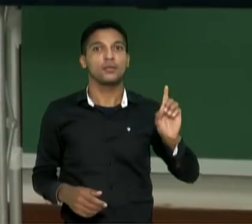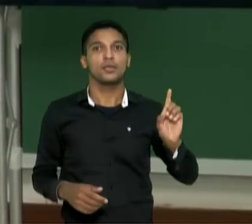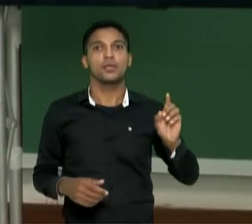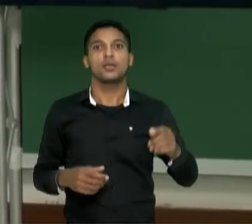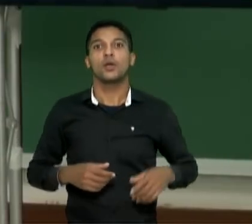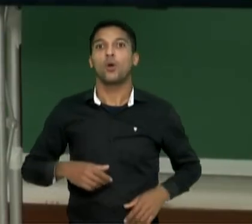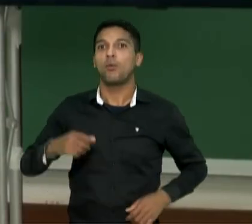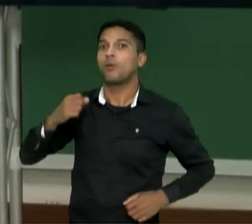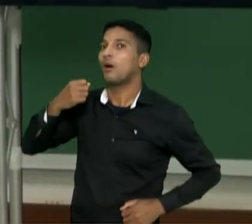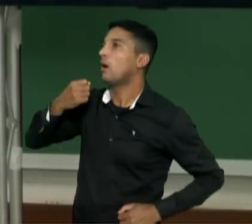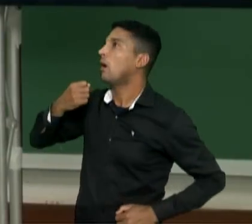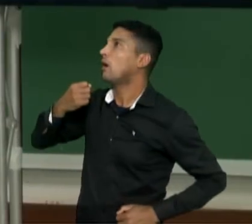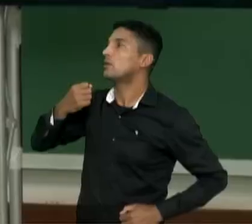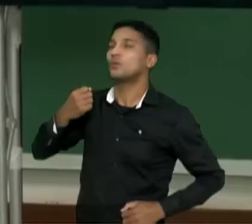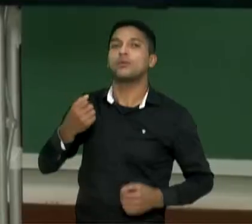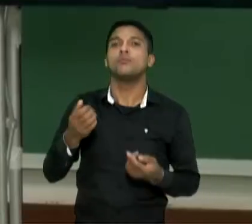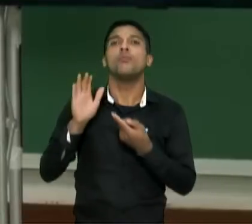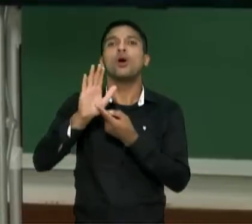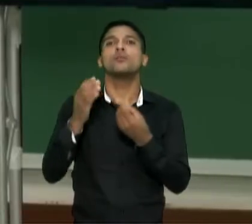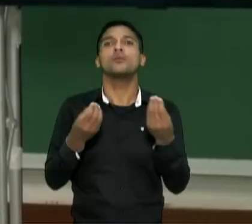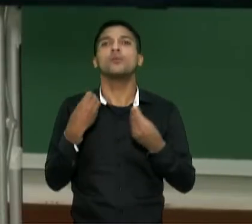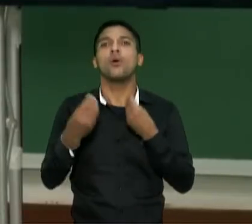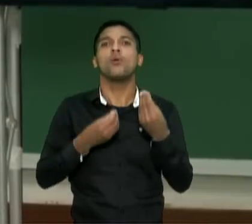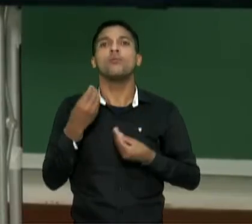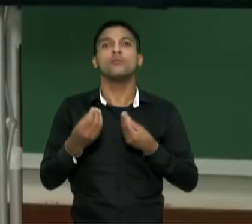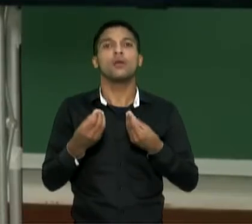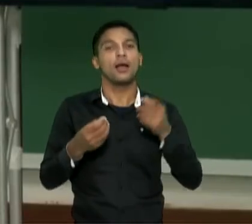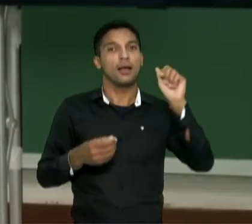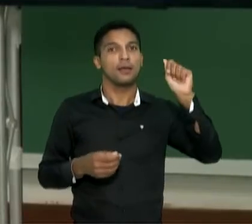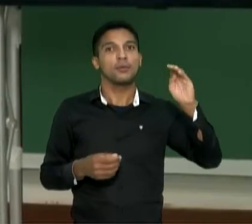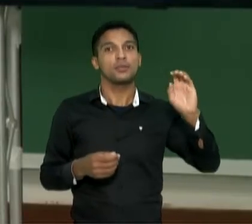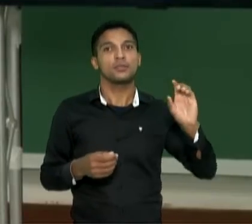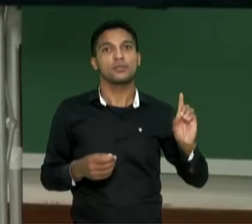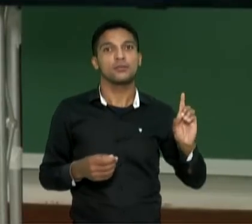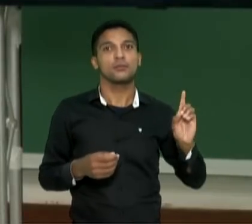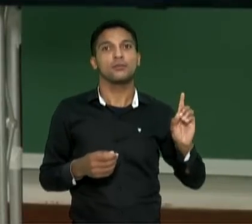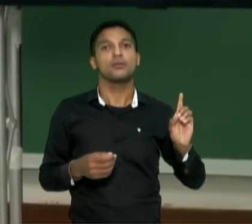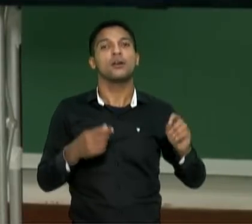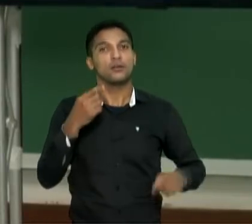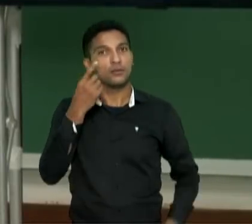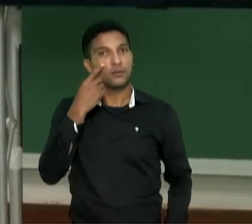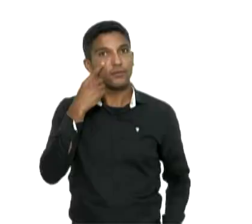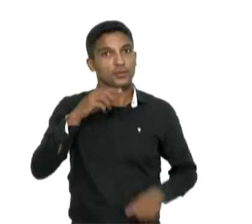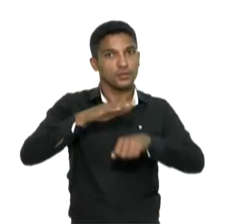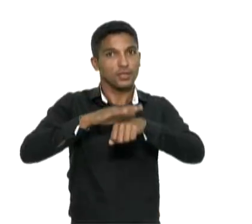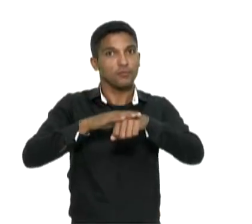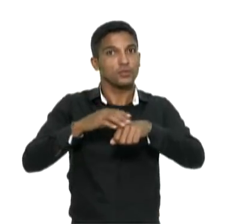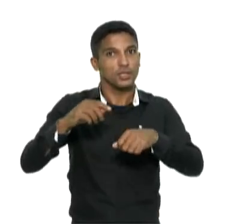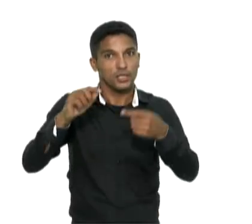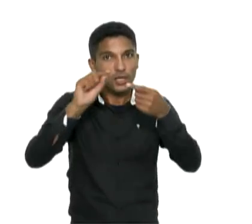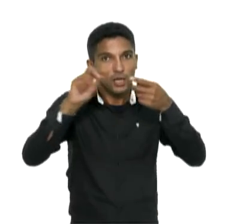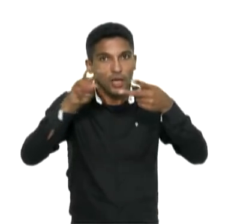feições dramáticas. D. Discordavam da religião. Deixar um tempo para vocês refletirem.